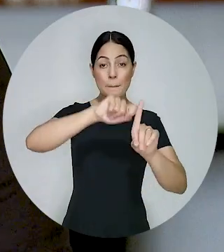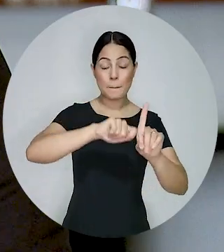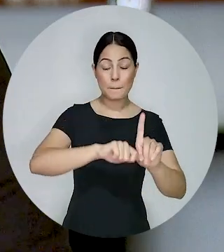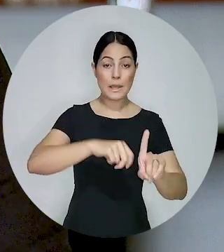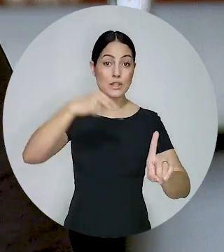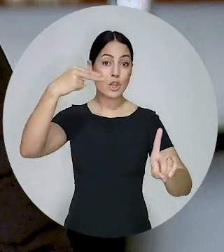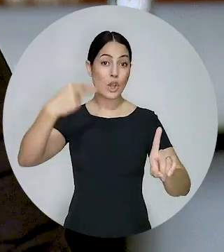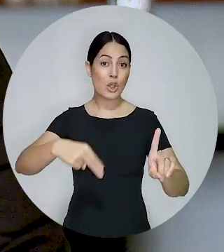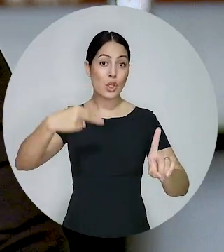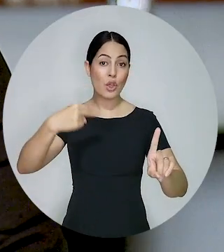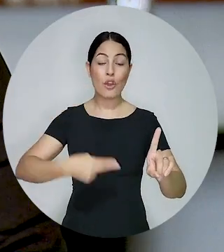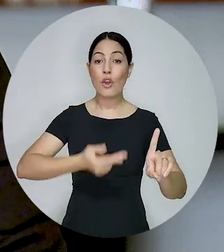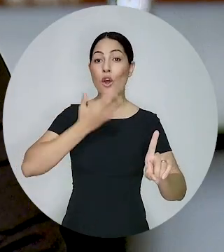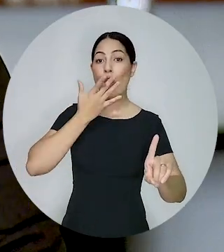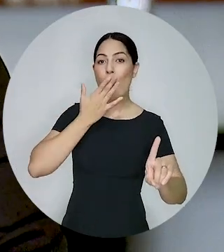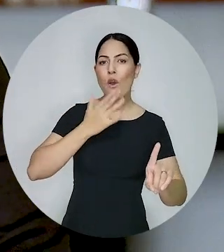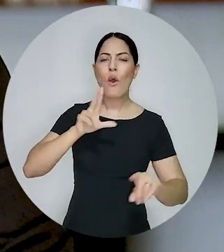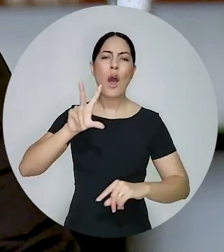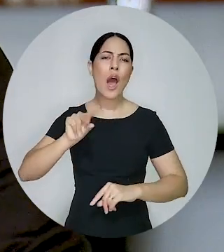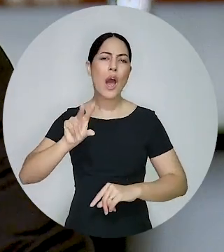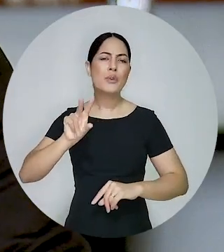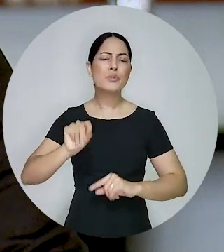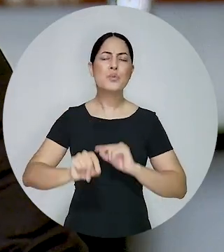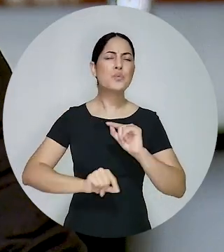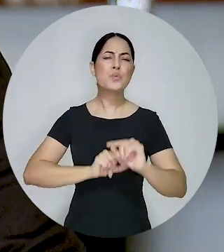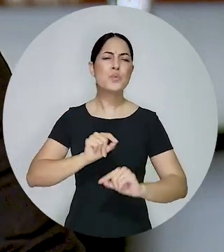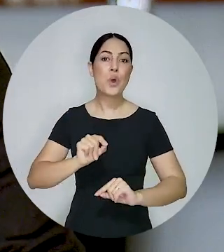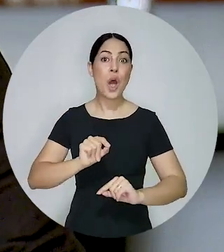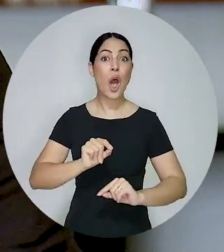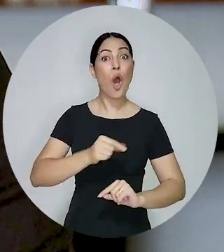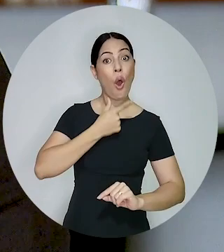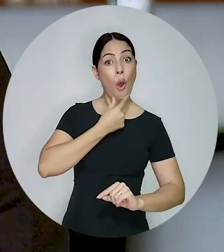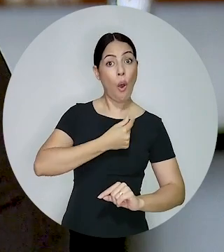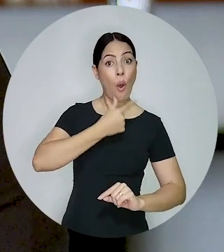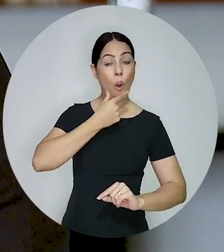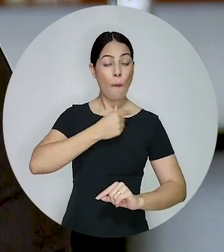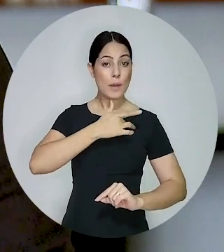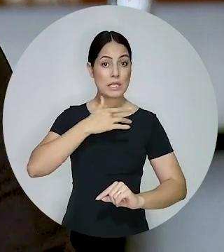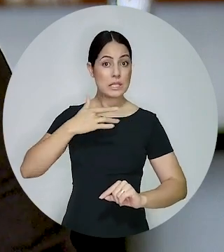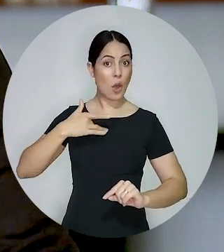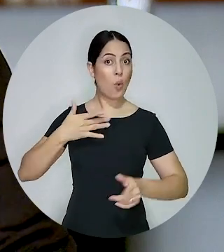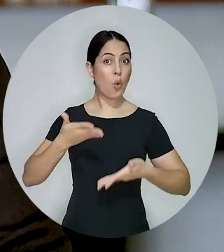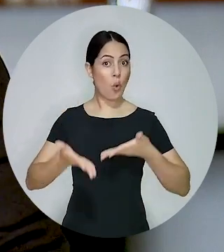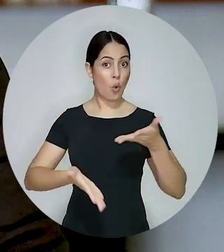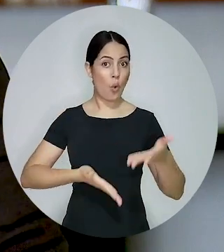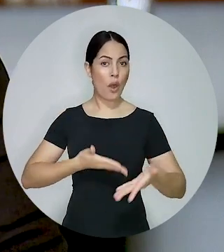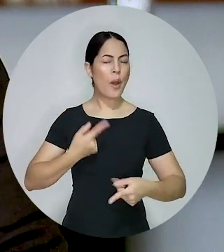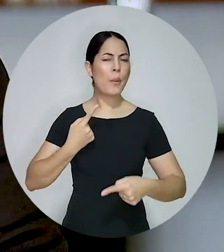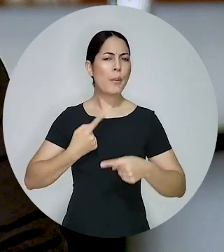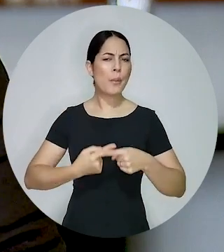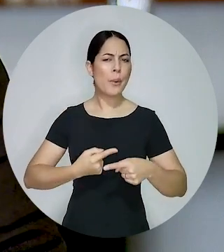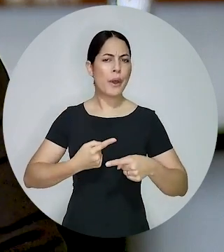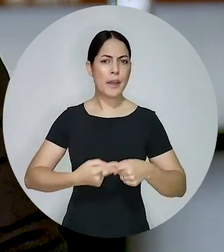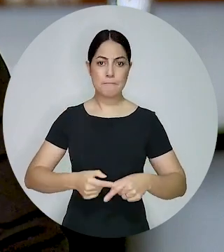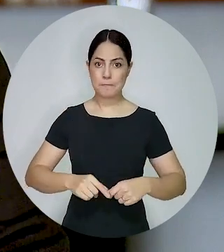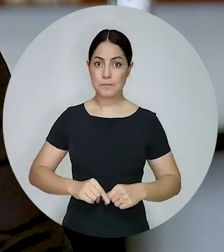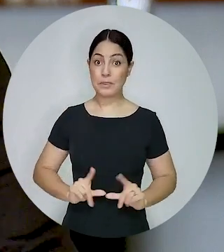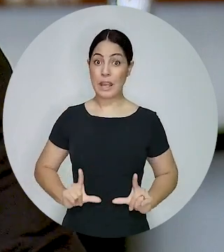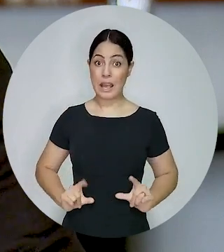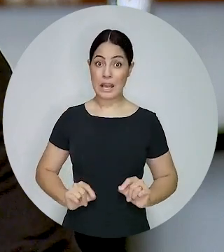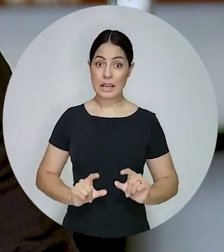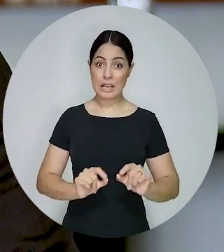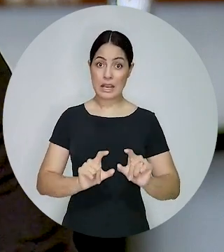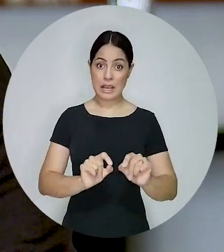Novembro Azul, uma data especial e uma lembrança de cuidado à saúde masculina. Com um diagnóstico precoce da doença,